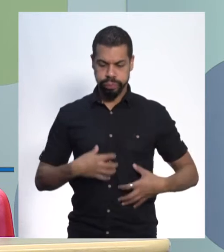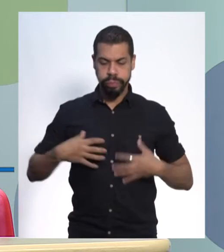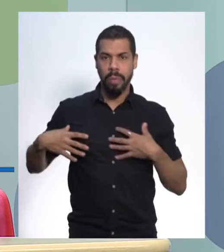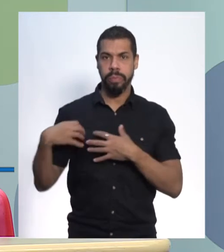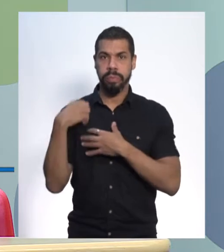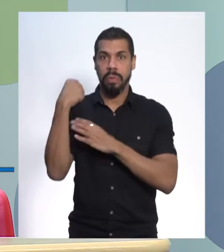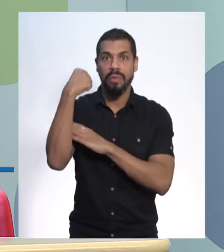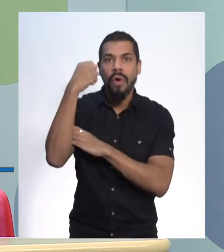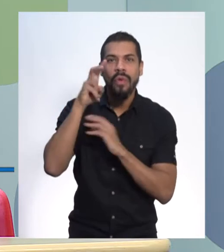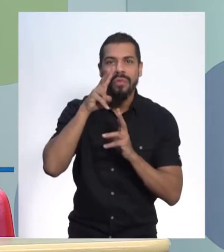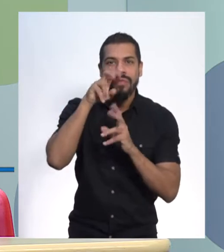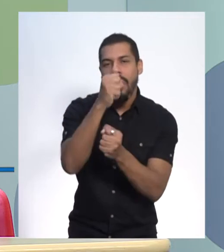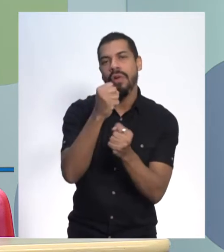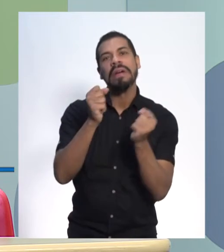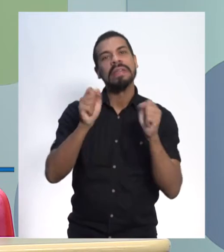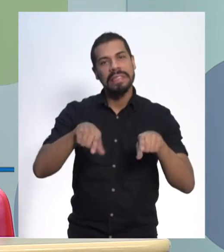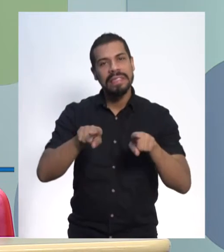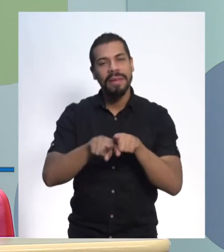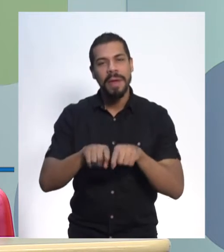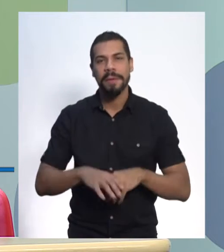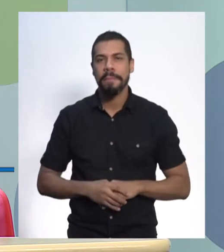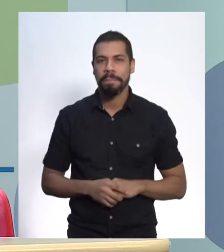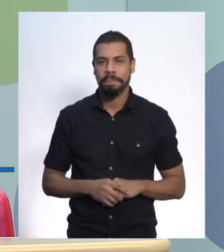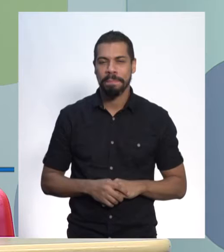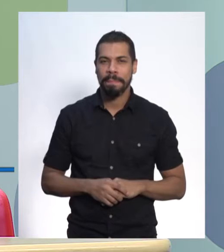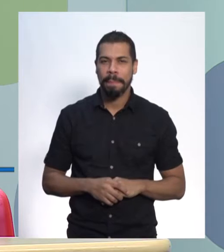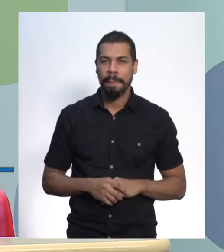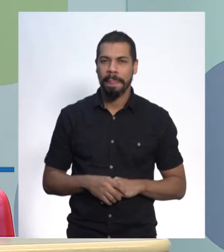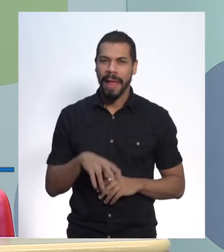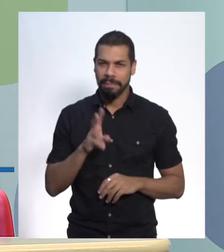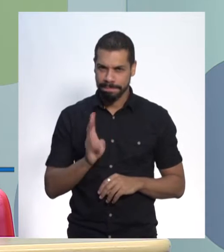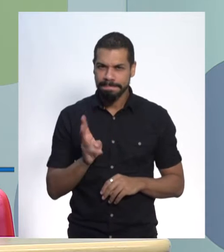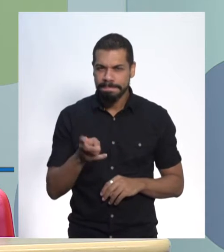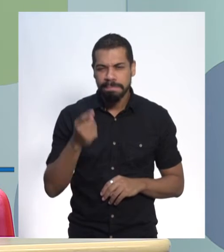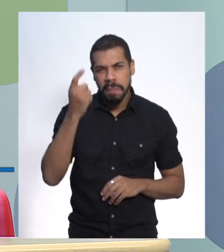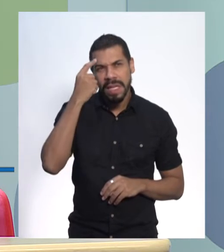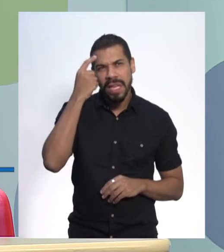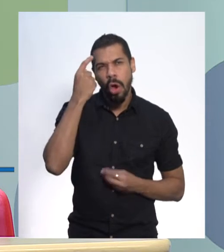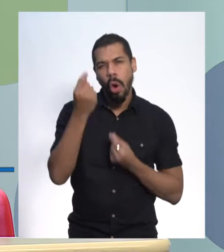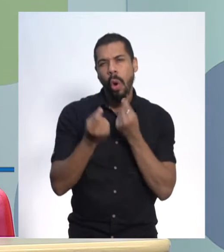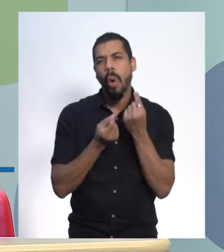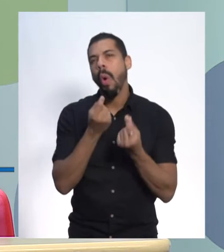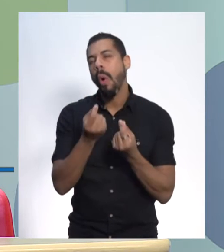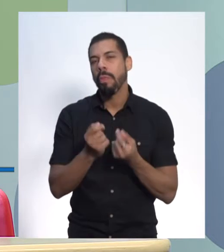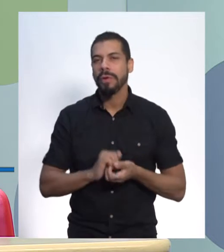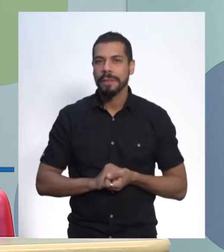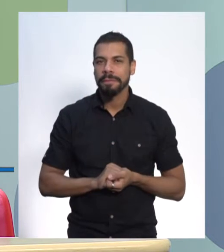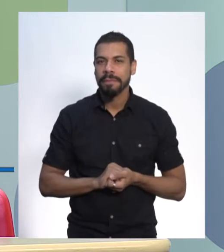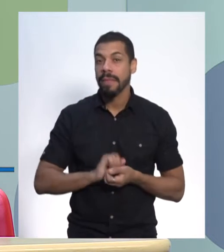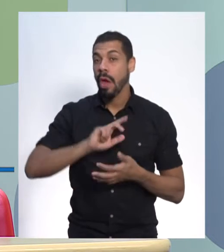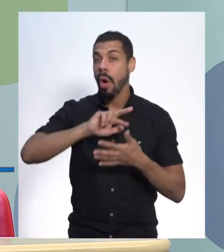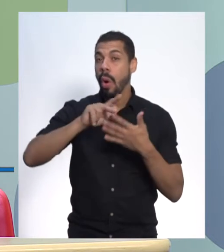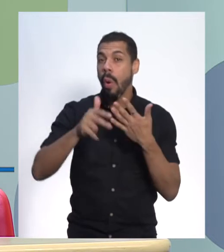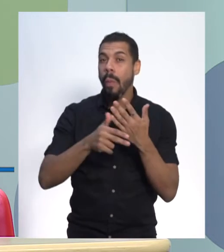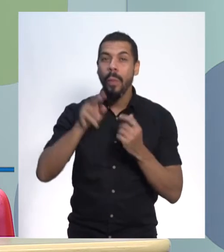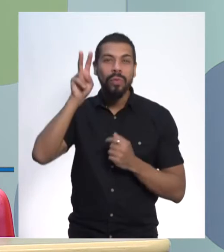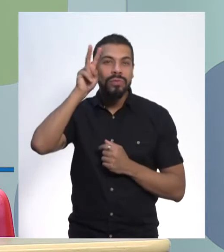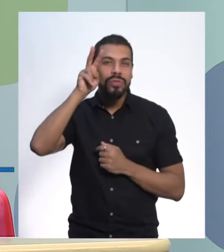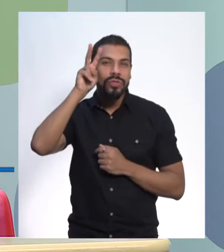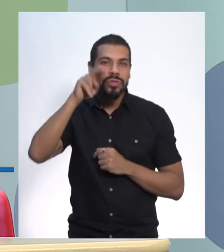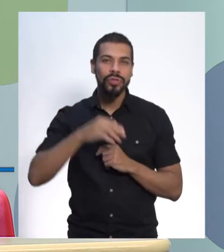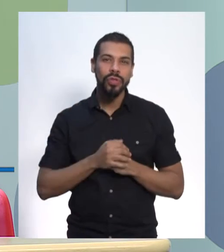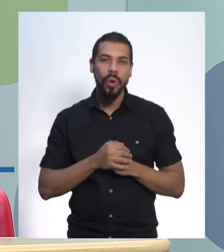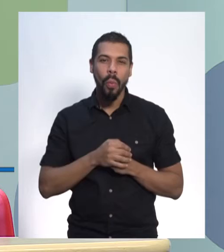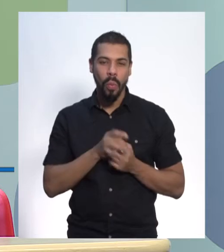modelo do herói. Então a gente tem essa adequação. E a gente segue pensando nesse modelo e a gente vai outro tipo de história, né? O